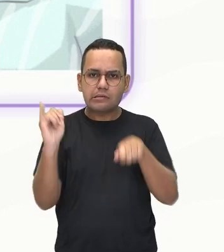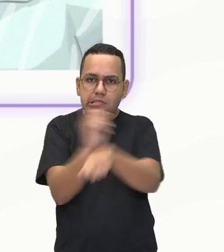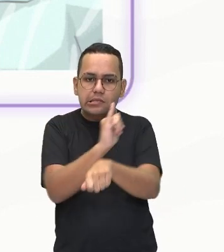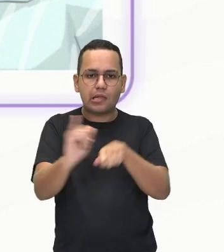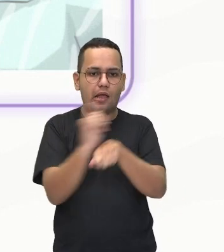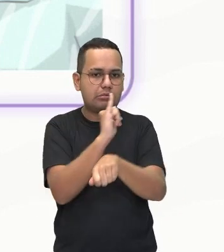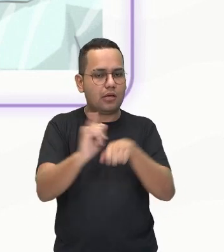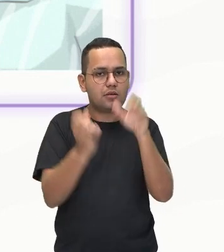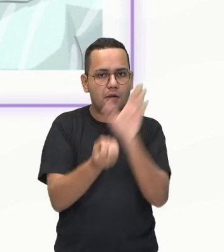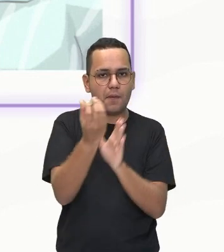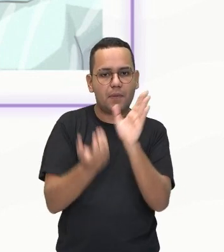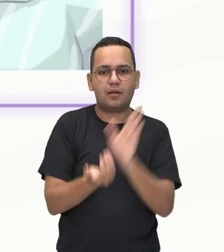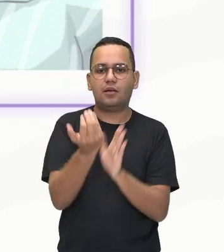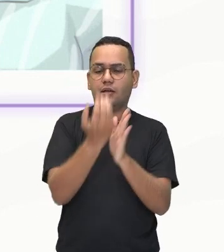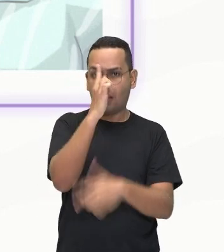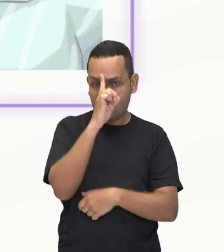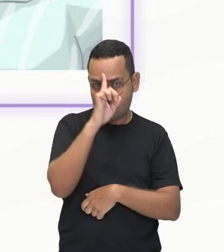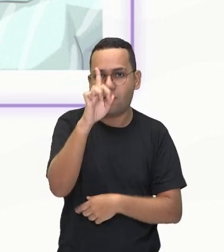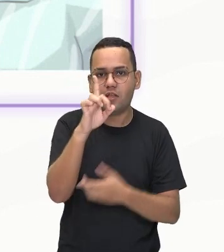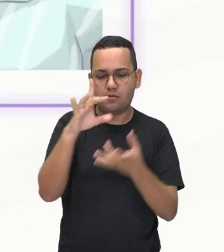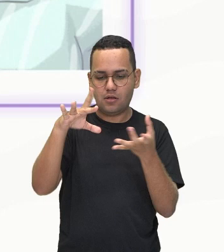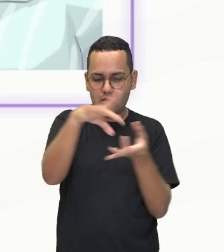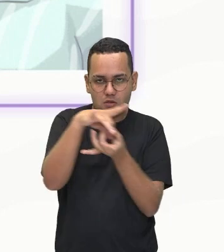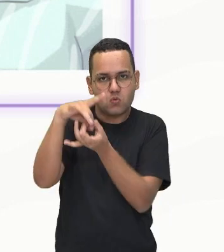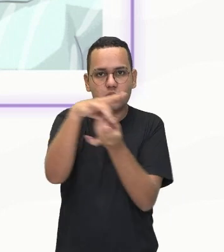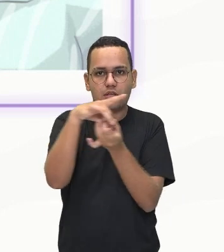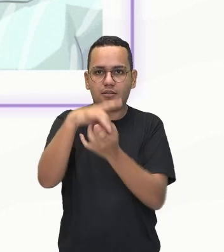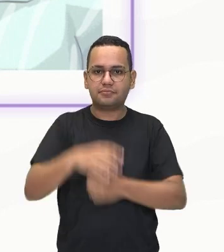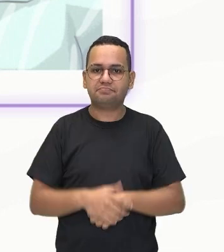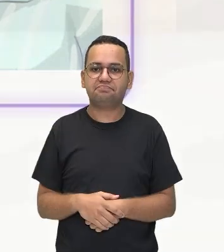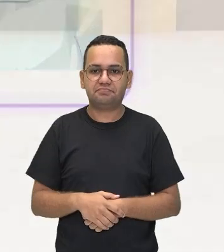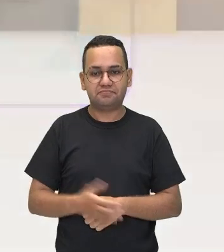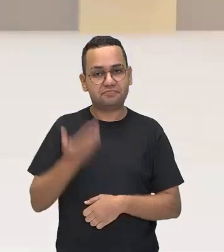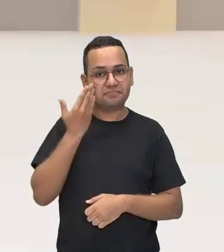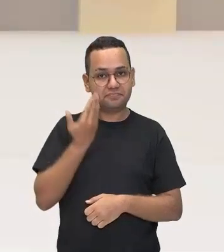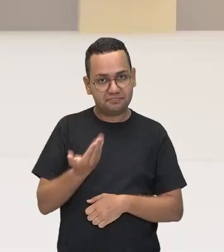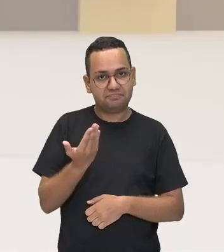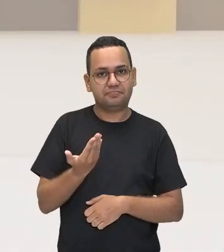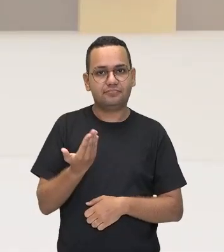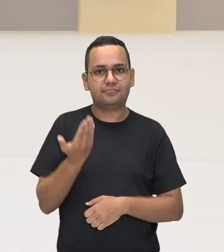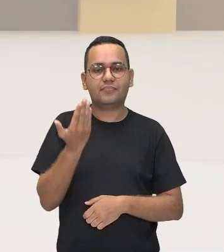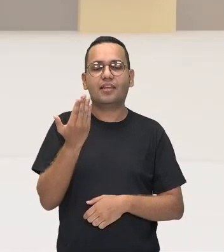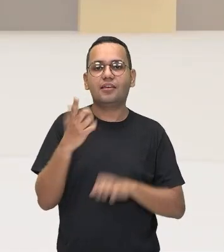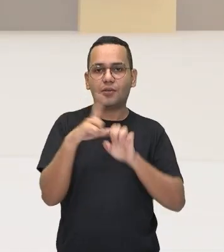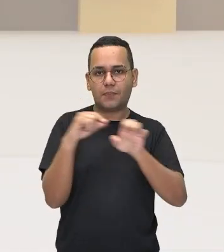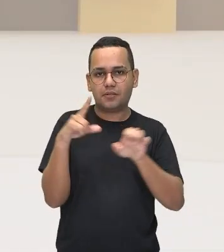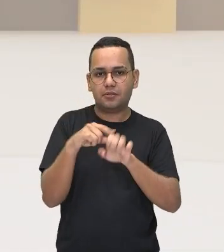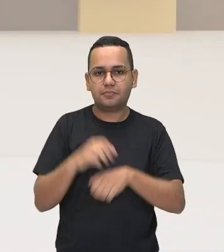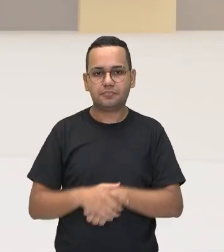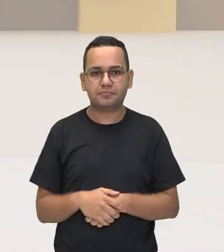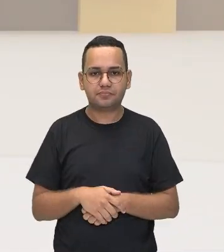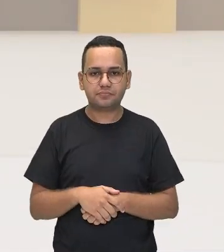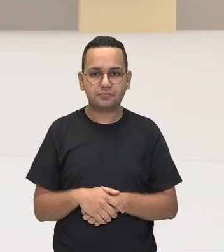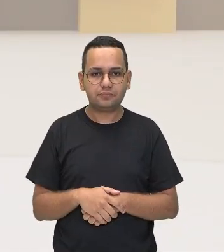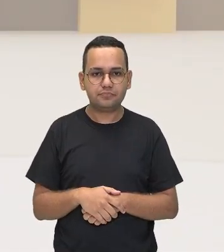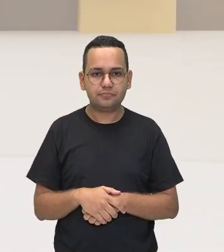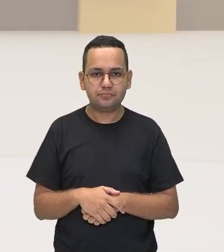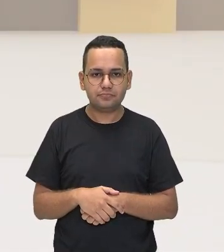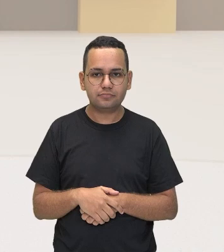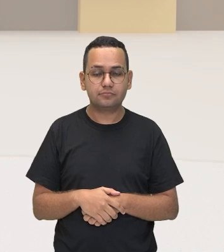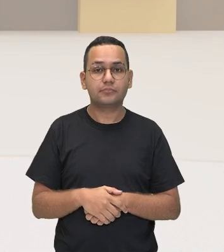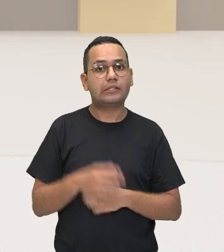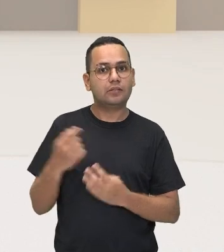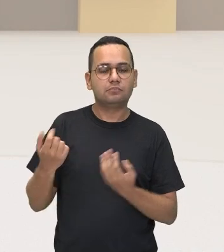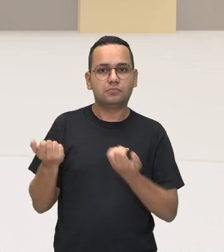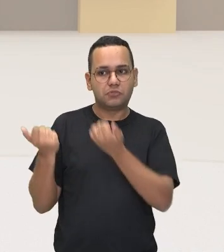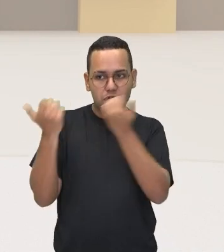criar algo inovador e sustentável. Mais uma, então, aí, empreendedora. Vejam que nós fomos aí, passamos por três,